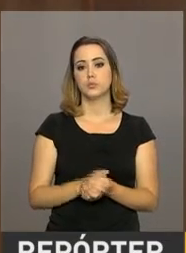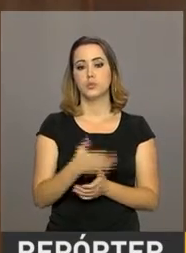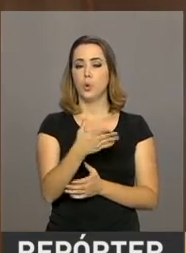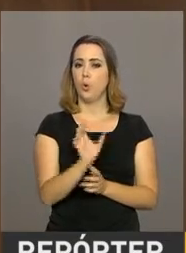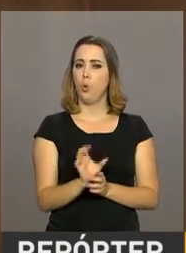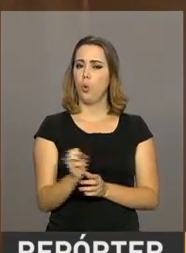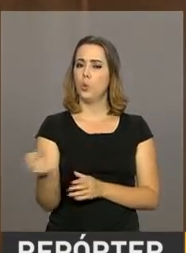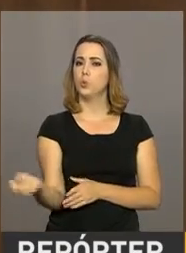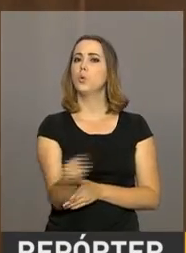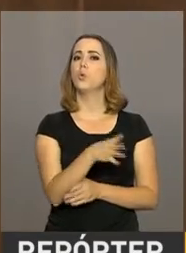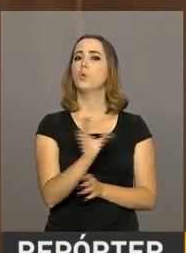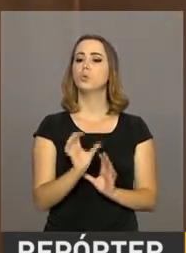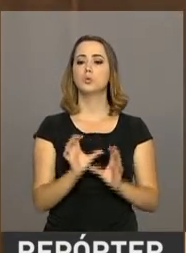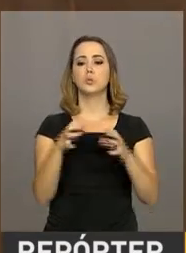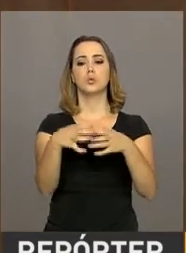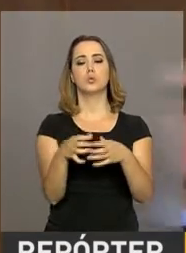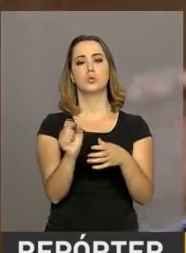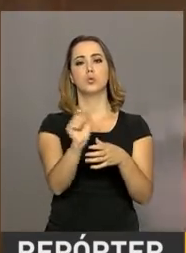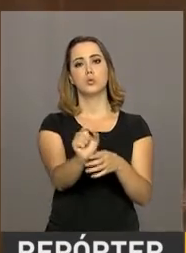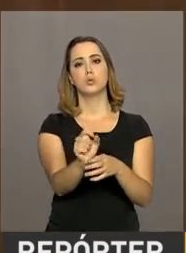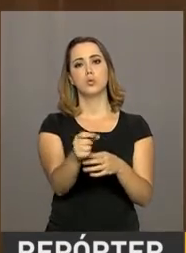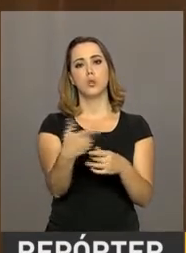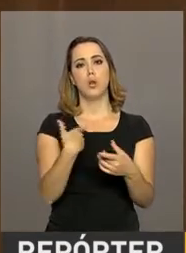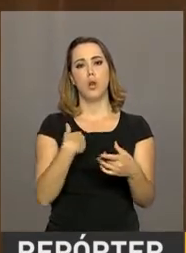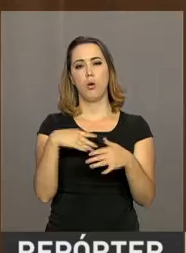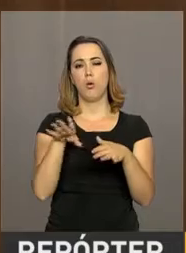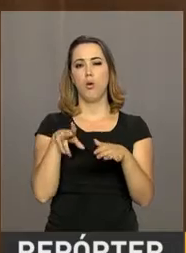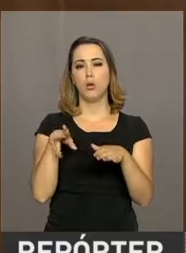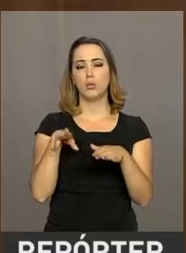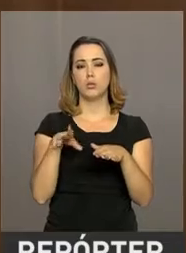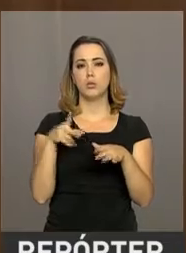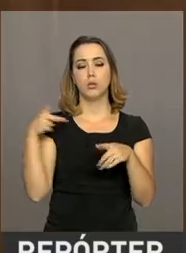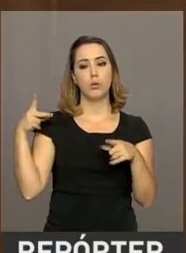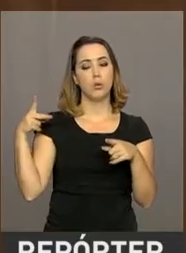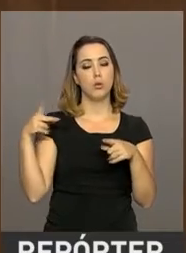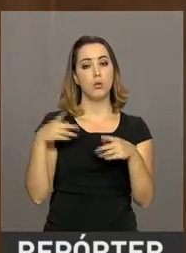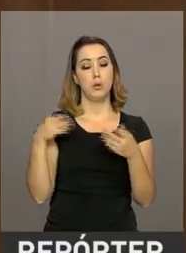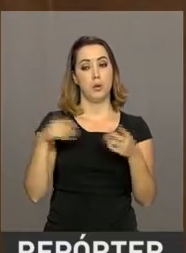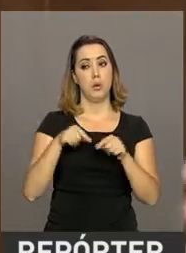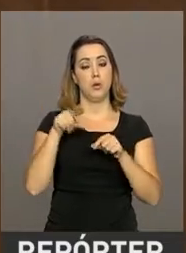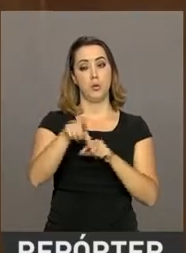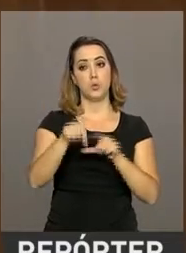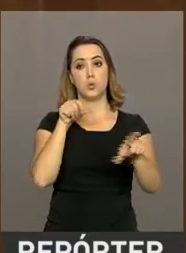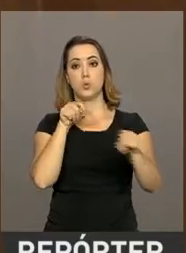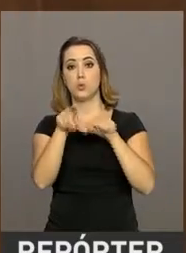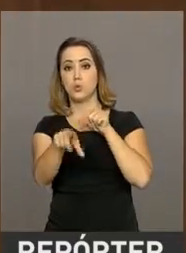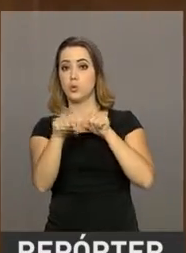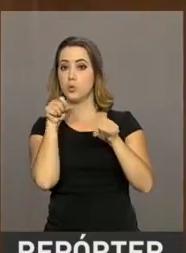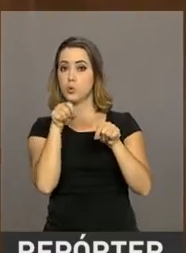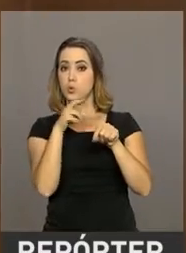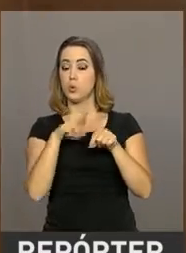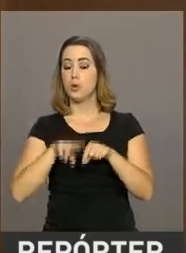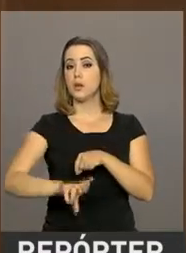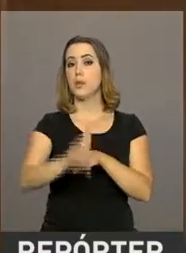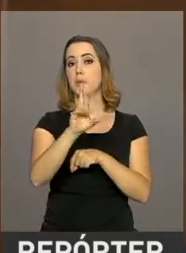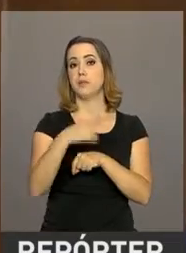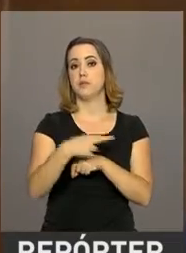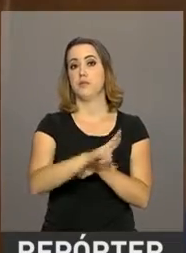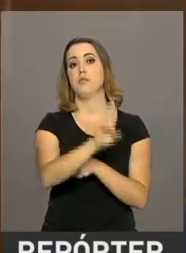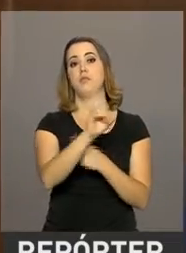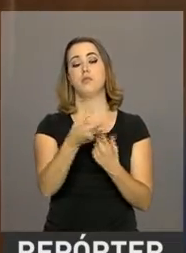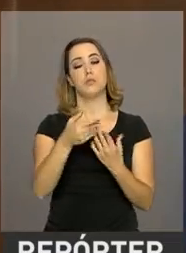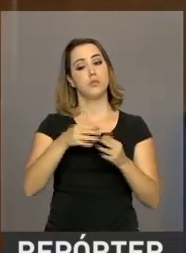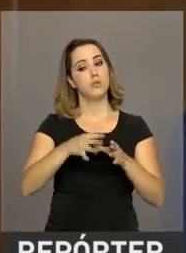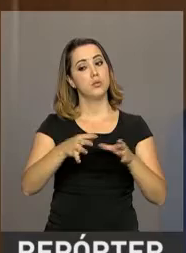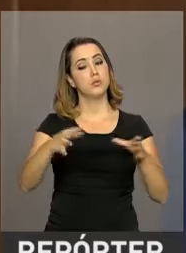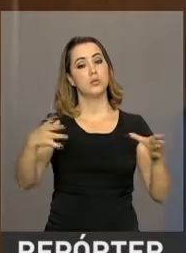nova, procurando dar um corte horizontal na sociedade brasileira no plano da representatividade, e